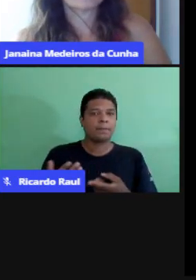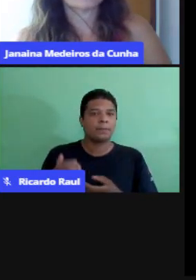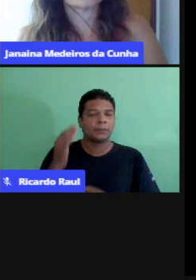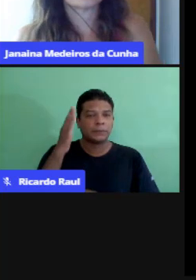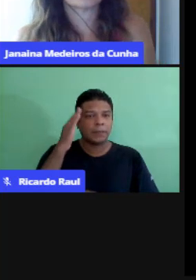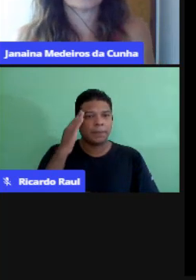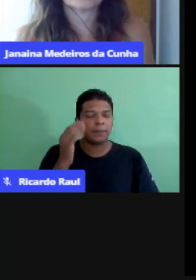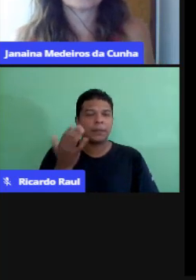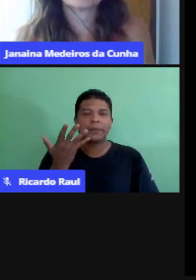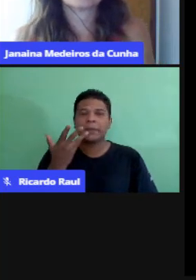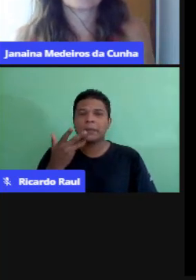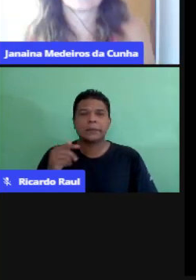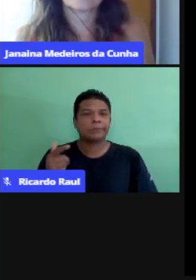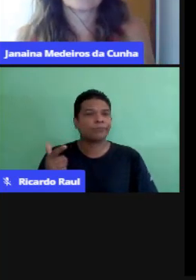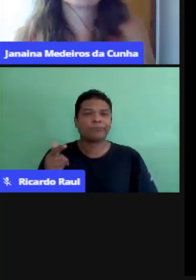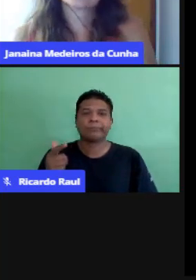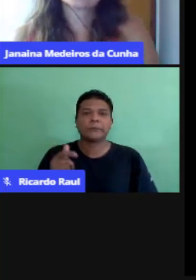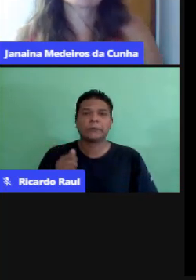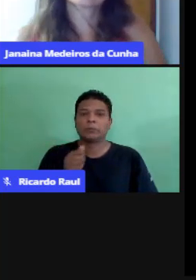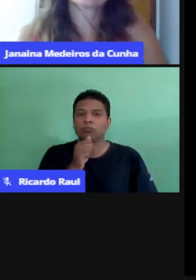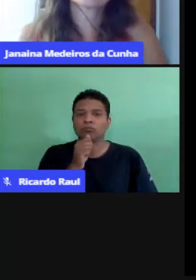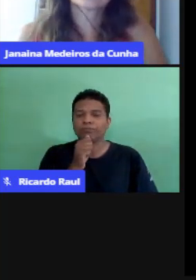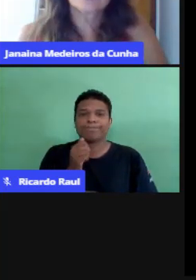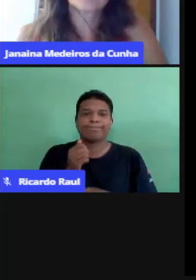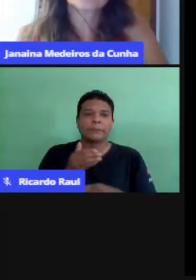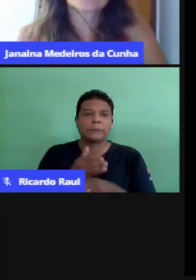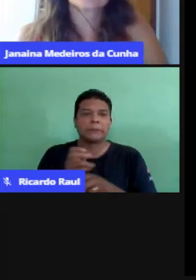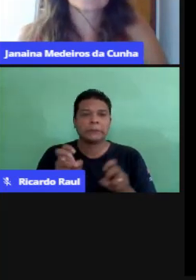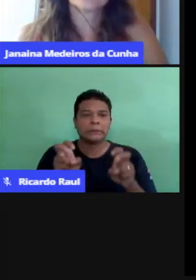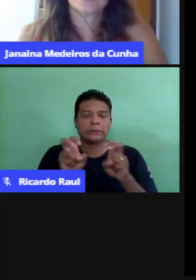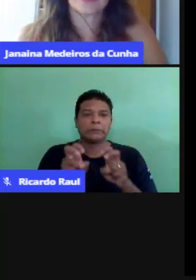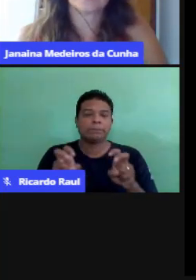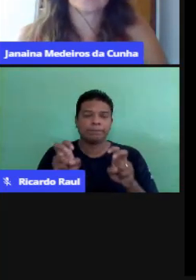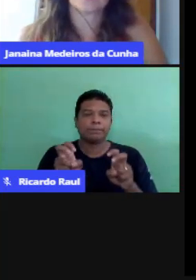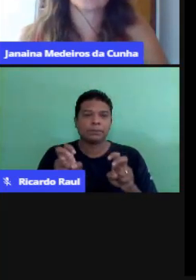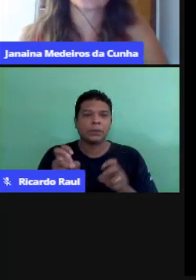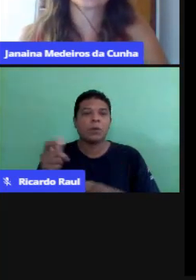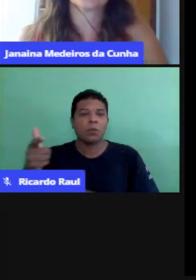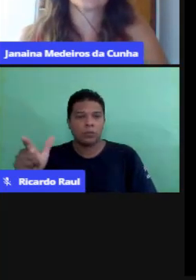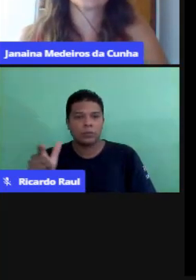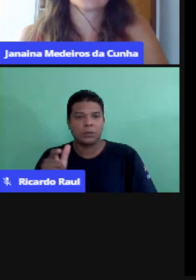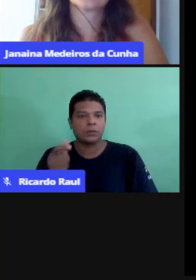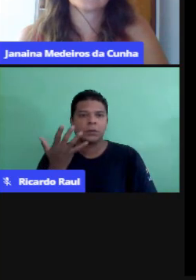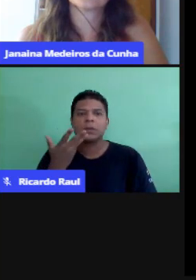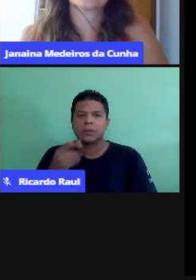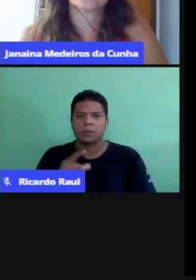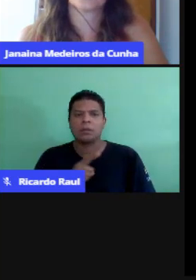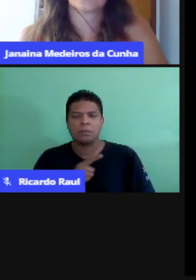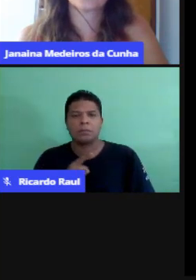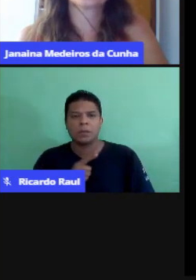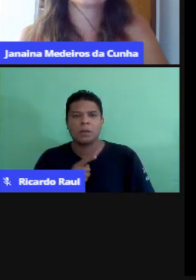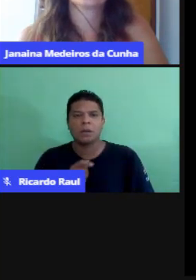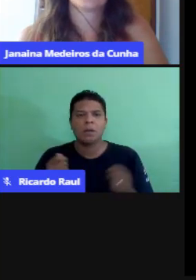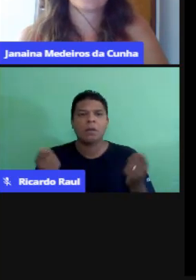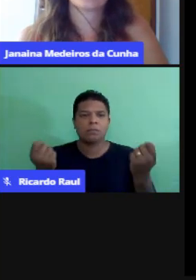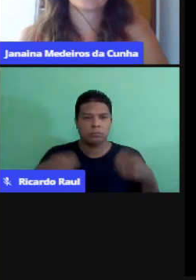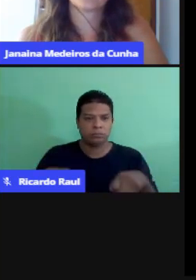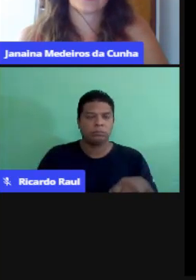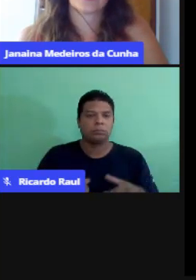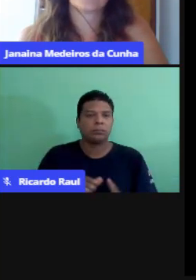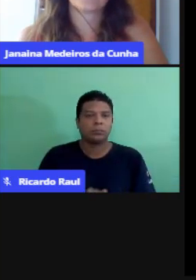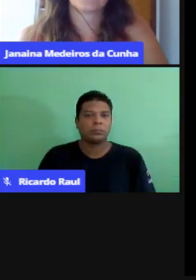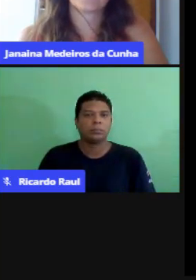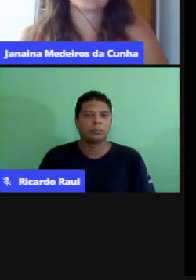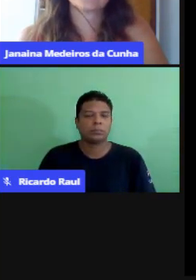que tem crianças que não têm esse acesso, mas tem muitas crianças que têm, né? E o professor tem que utilizar esse acesso realmente a